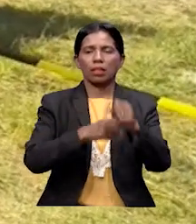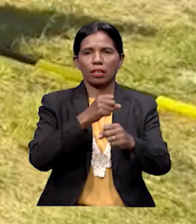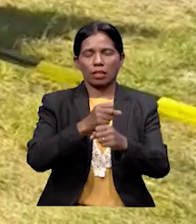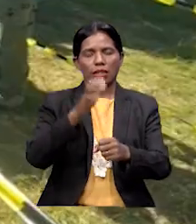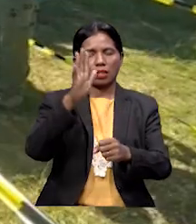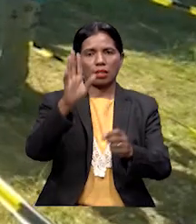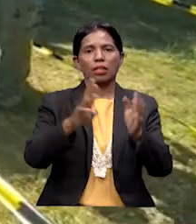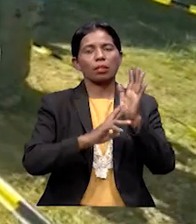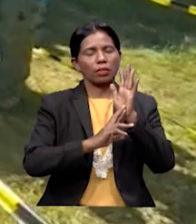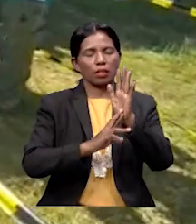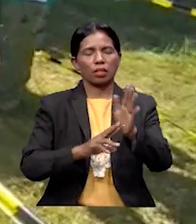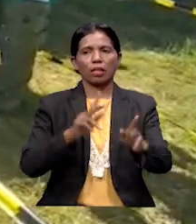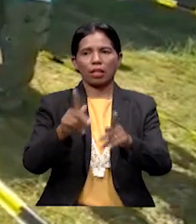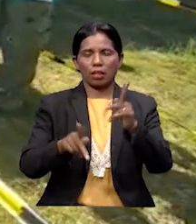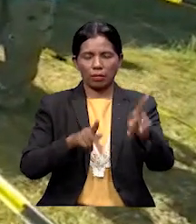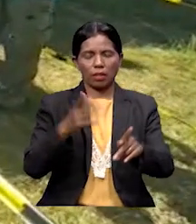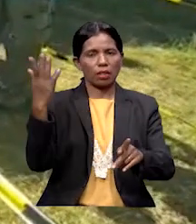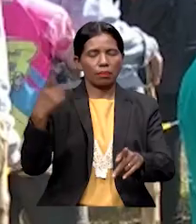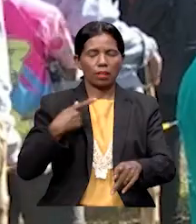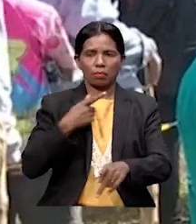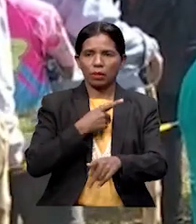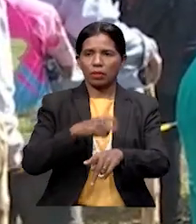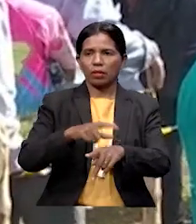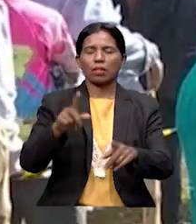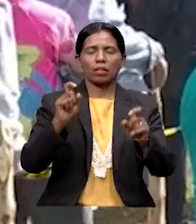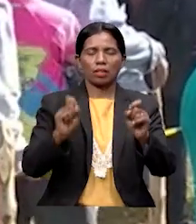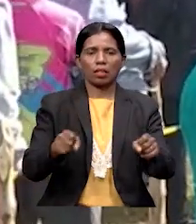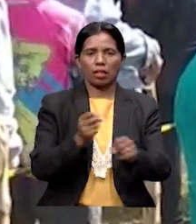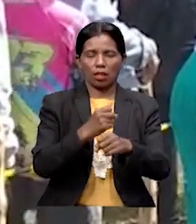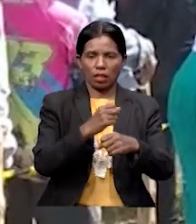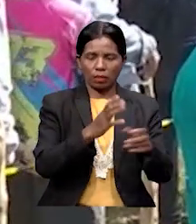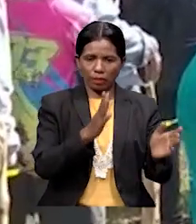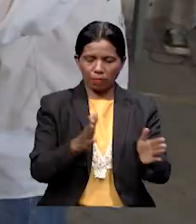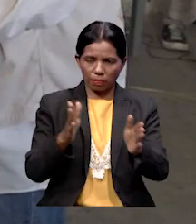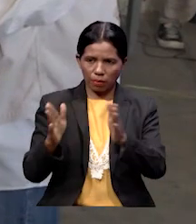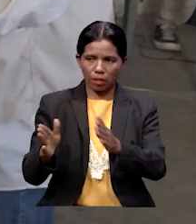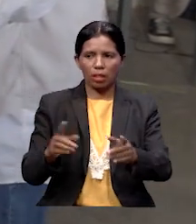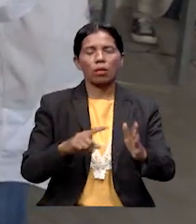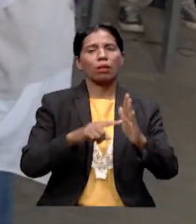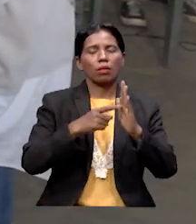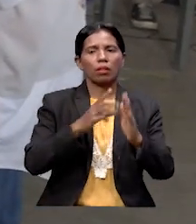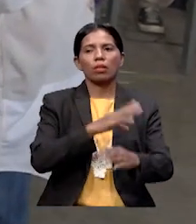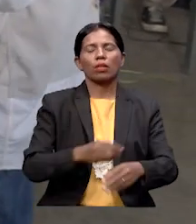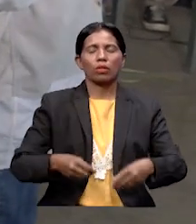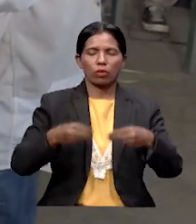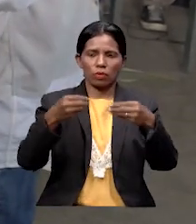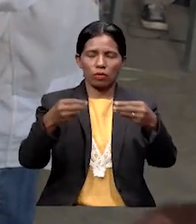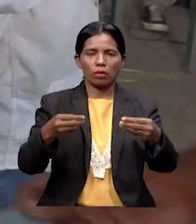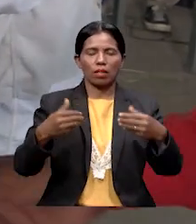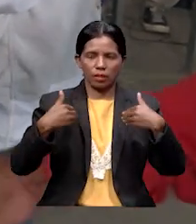di representa povo e parlamento nasional tamba ne tem que hala preparação antes molok legislatura fong ne